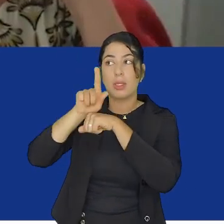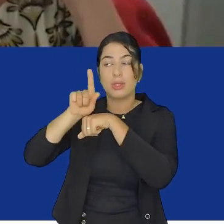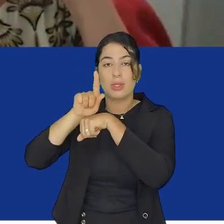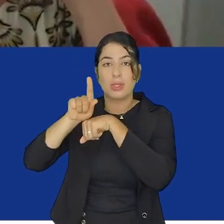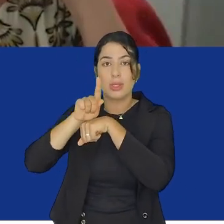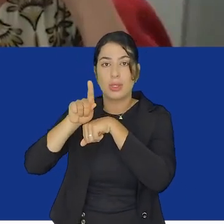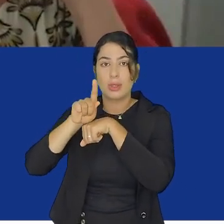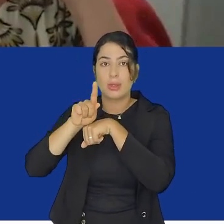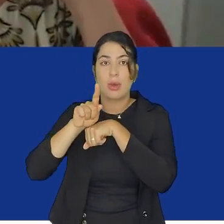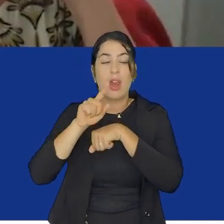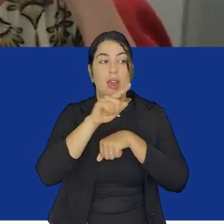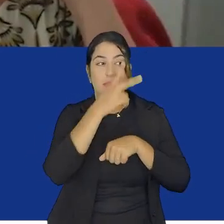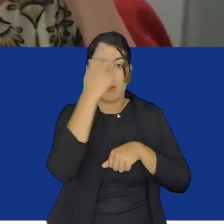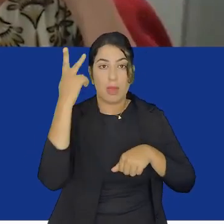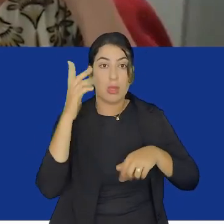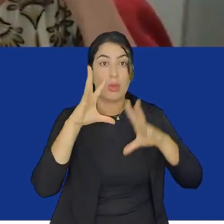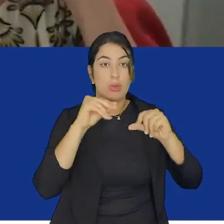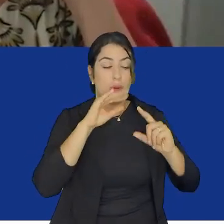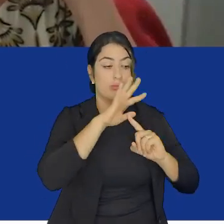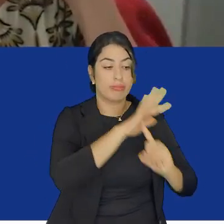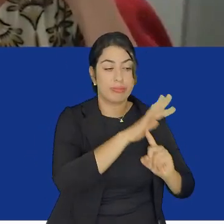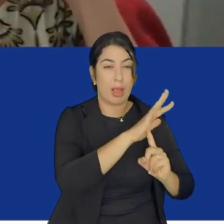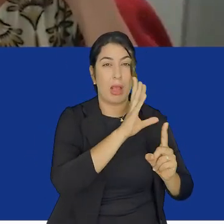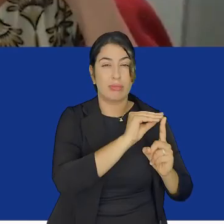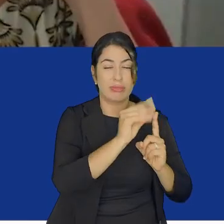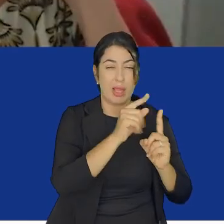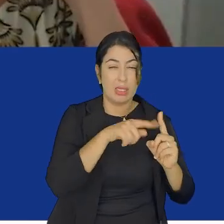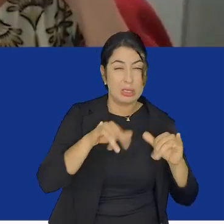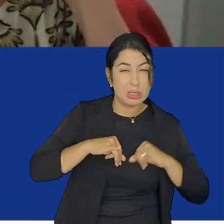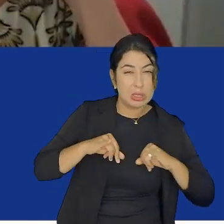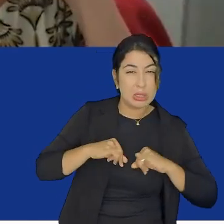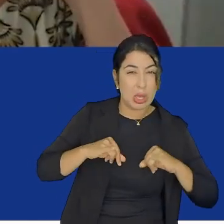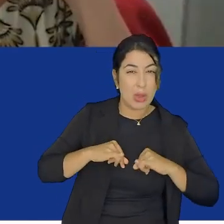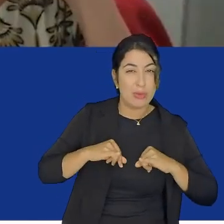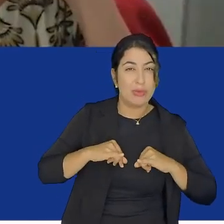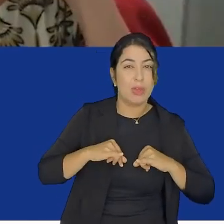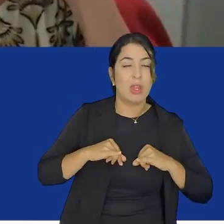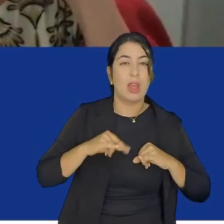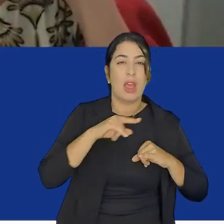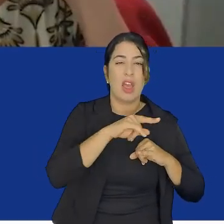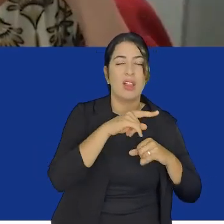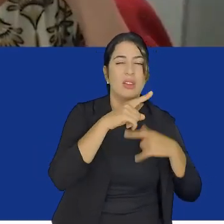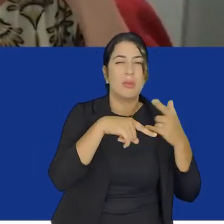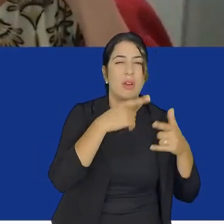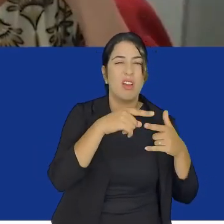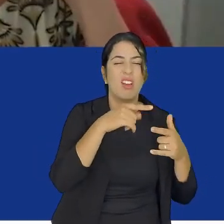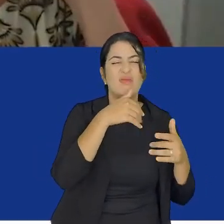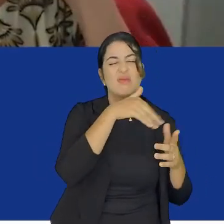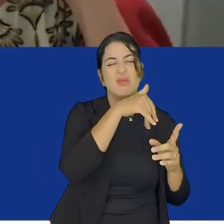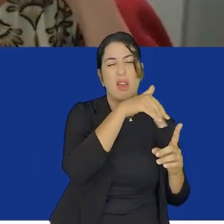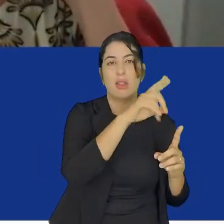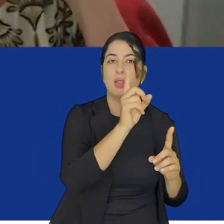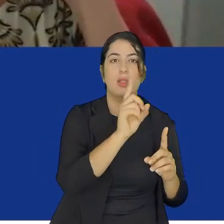uma vulnerabilização mais das pessoas que sofrem assédio, porque também eu estou falando, muitas vezes a gente vê, né, aqui dos casos de assédio, são condutas